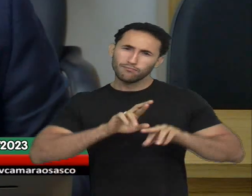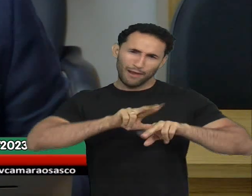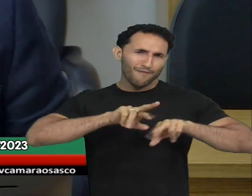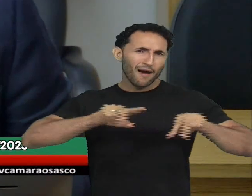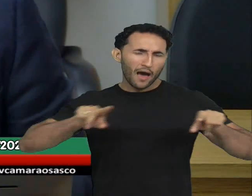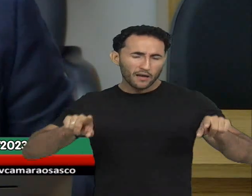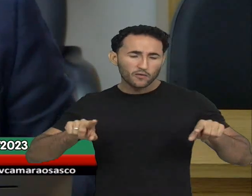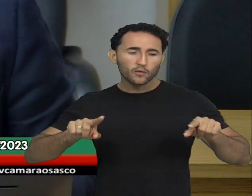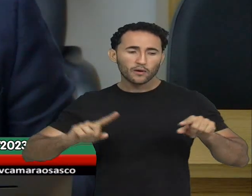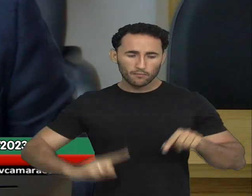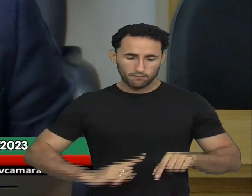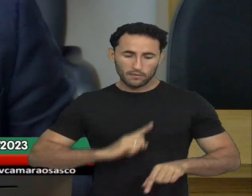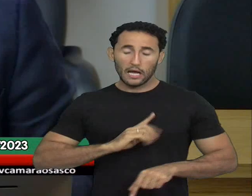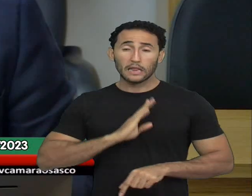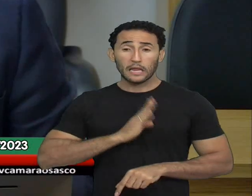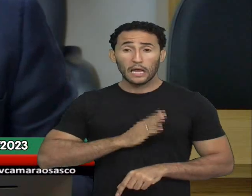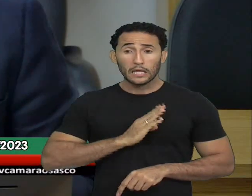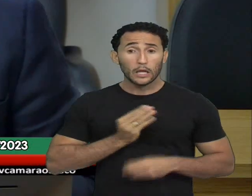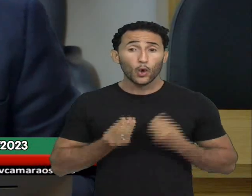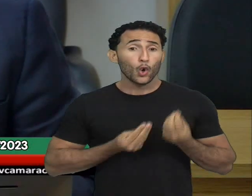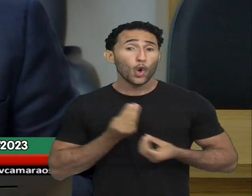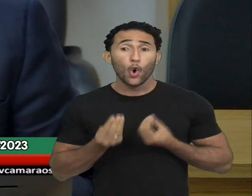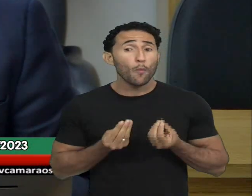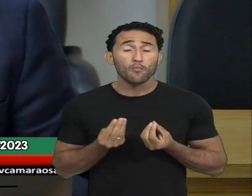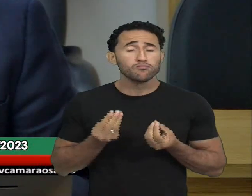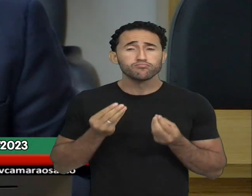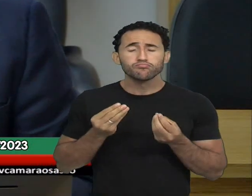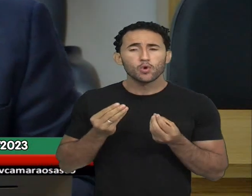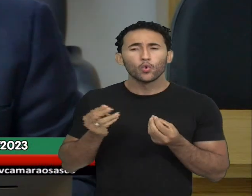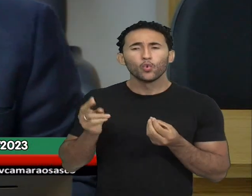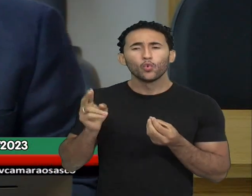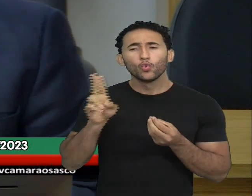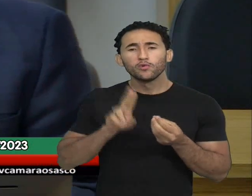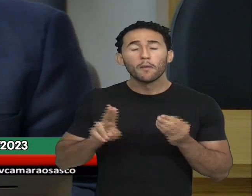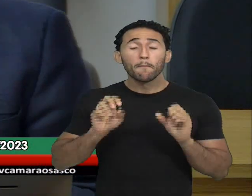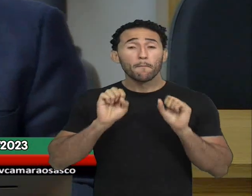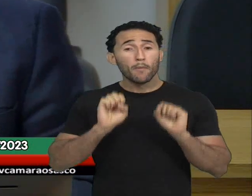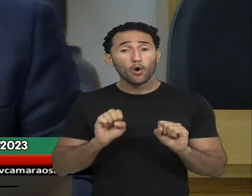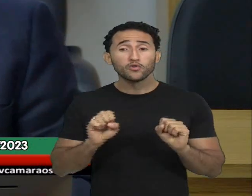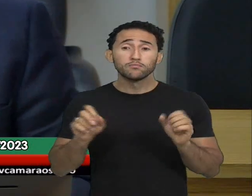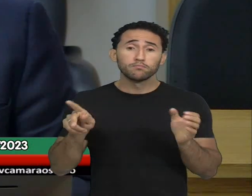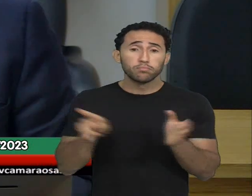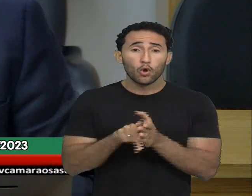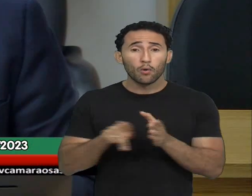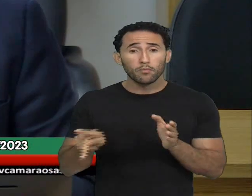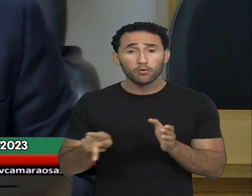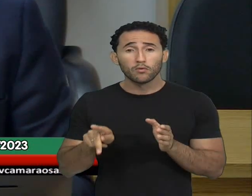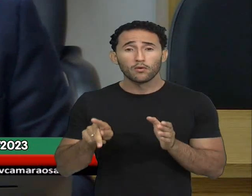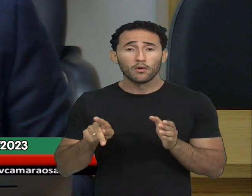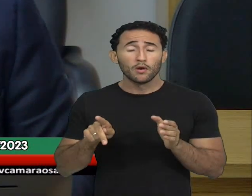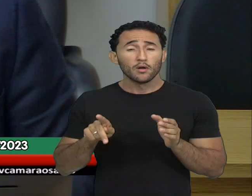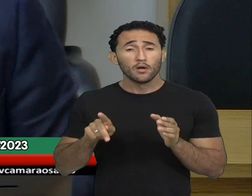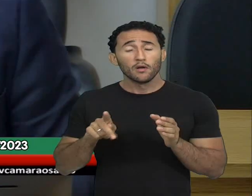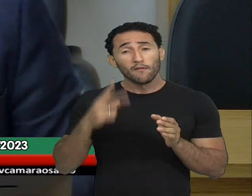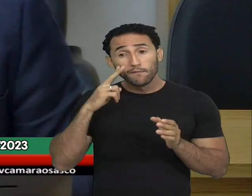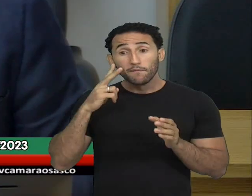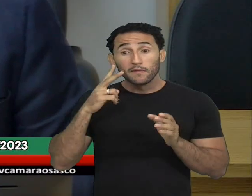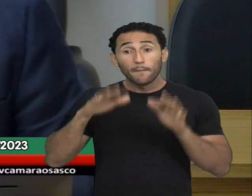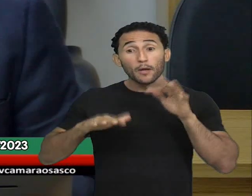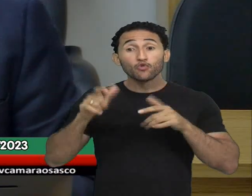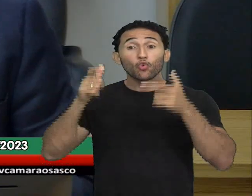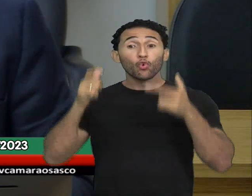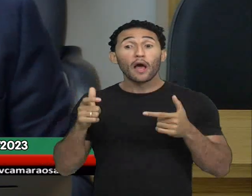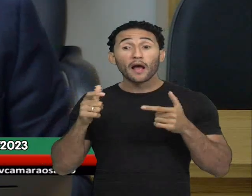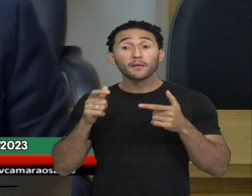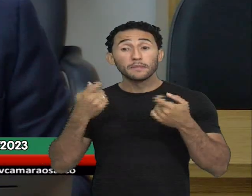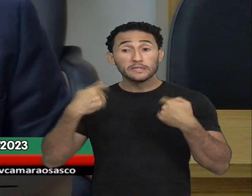O catéter, pergunta por onde é inserido o catéter, os pontos podem ser aonde a gente quer estudar, o vaso que a gente quer